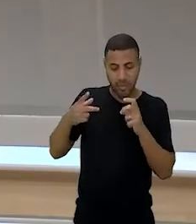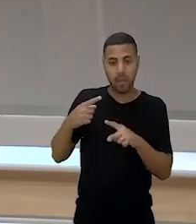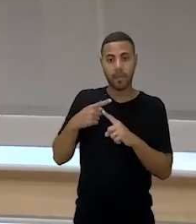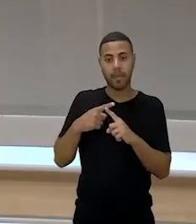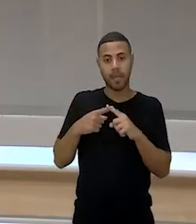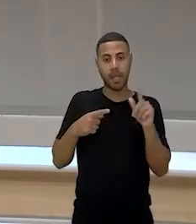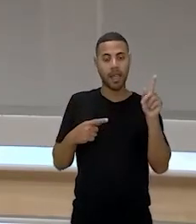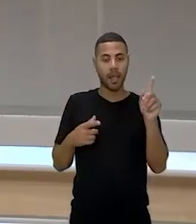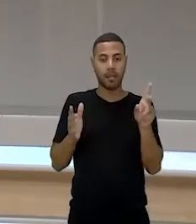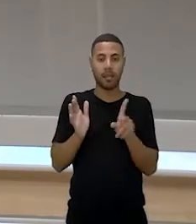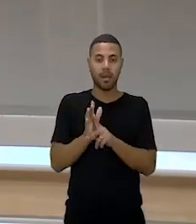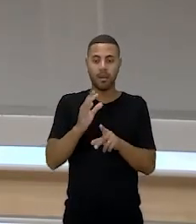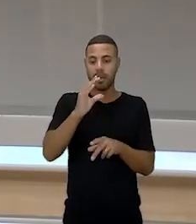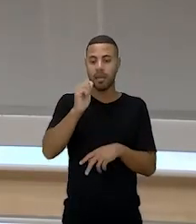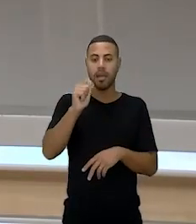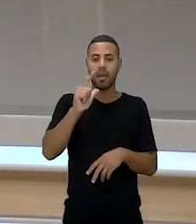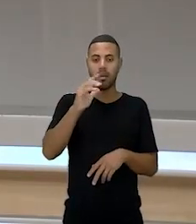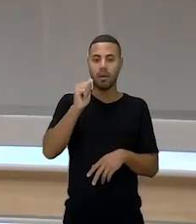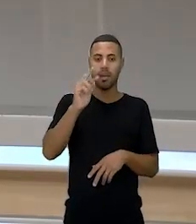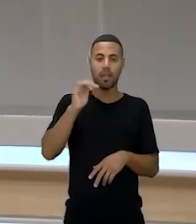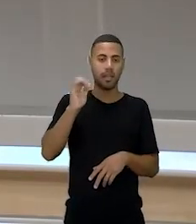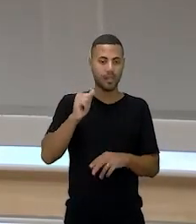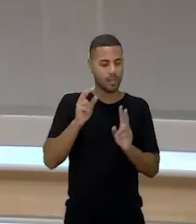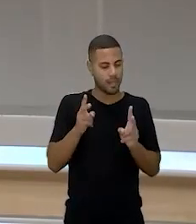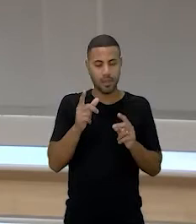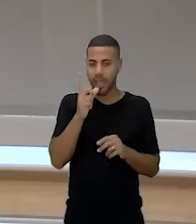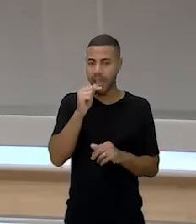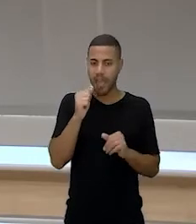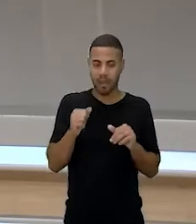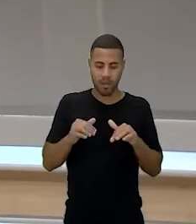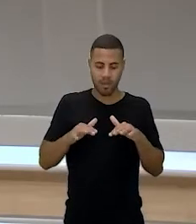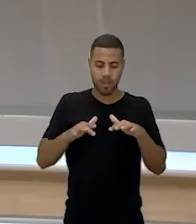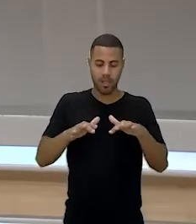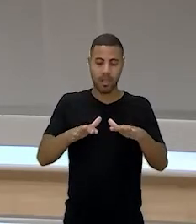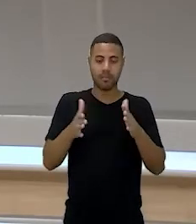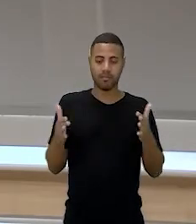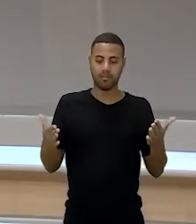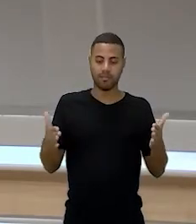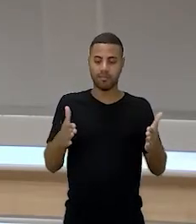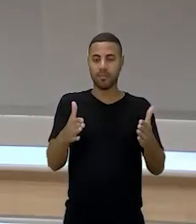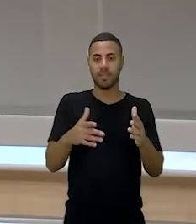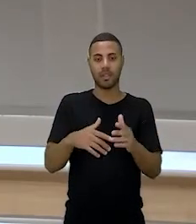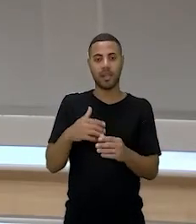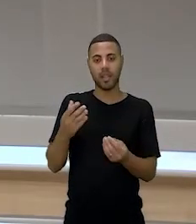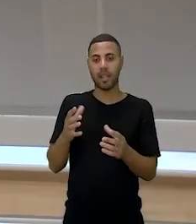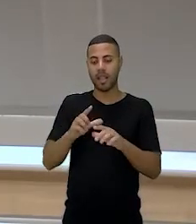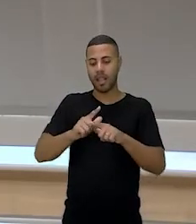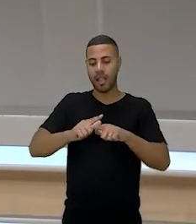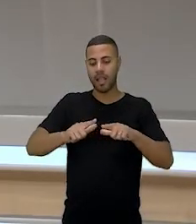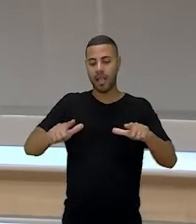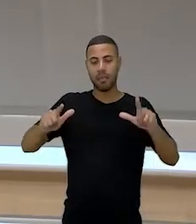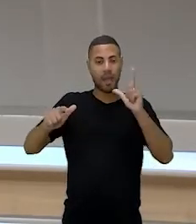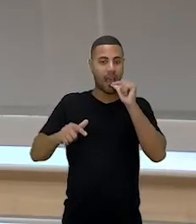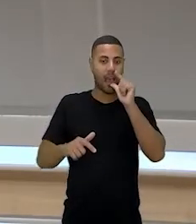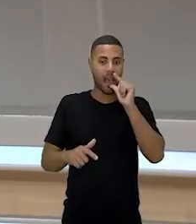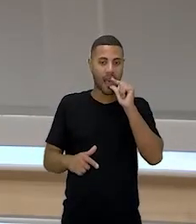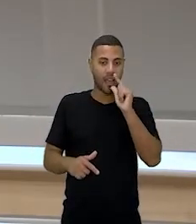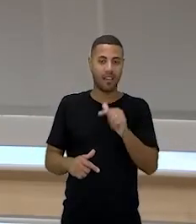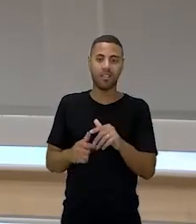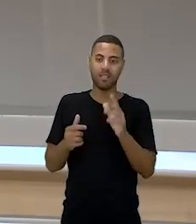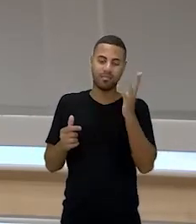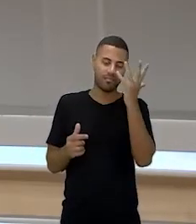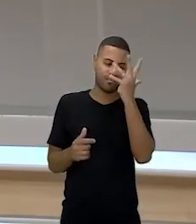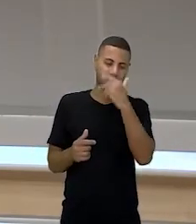região é uma região calcária, onde tem essa grande concentração de calcário, produz essa característica